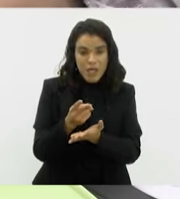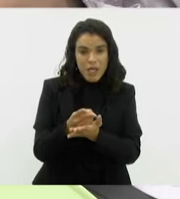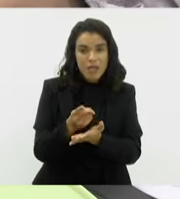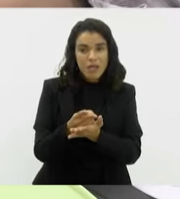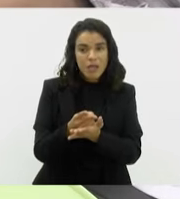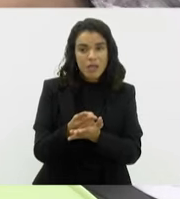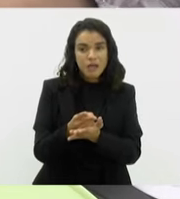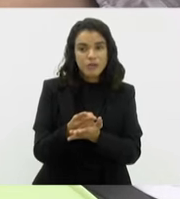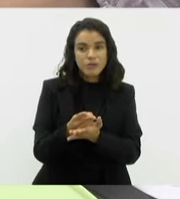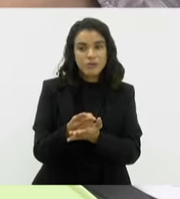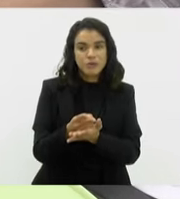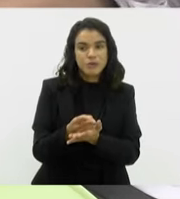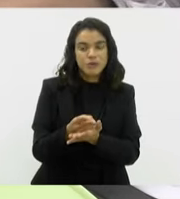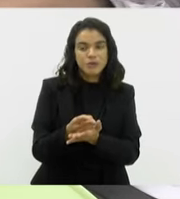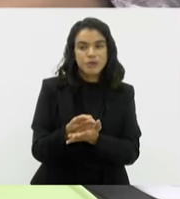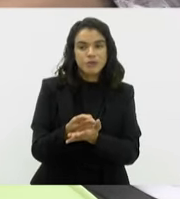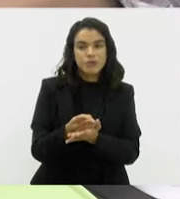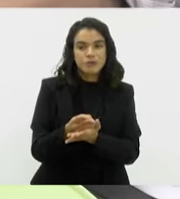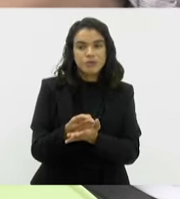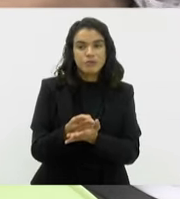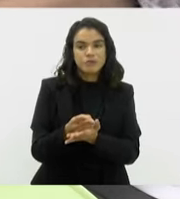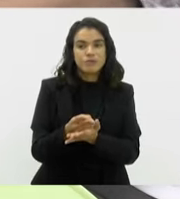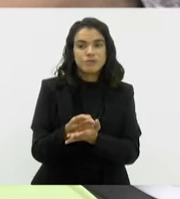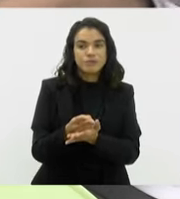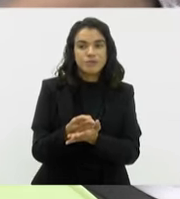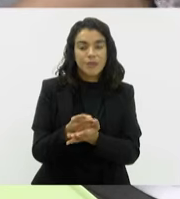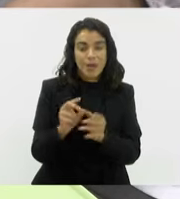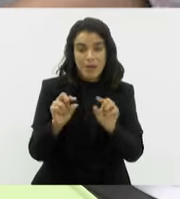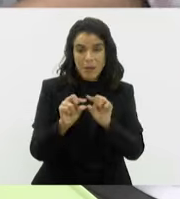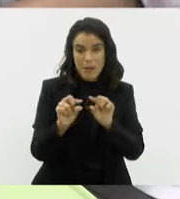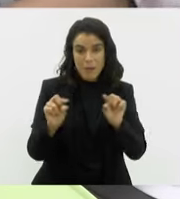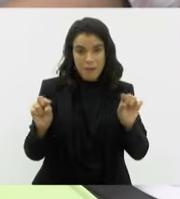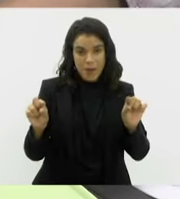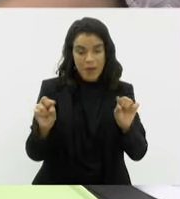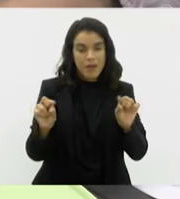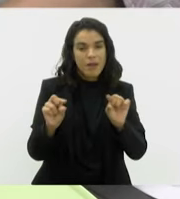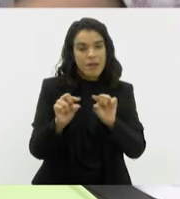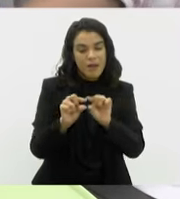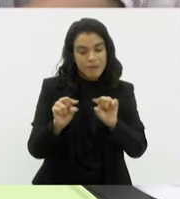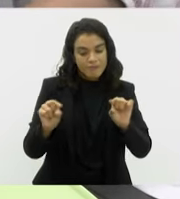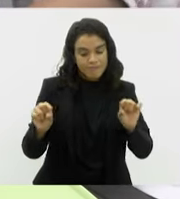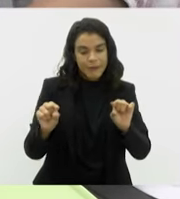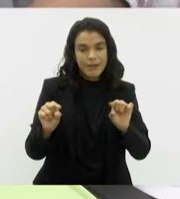retira essas entidades. Então, essa parte está boa.